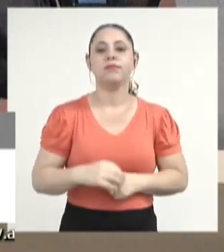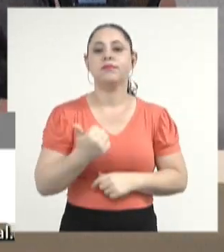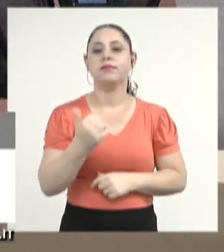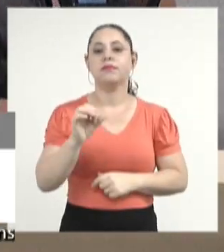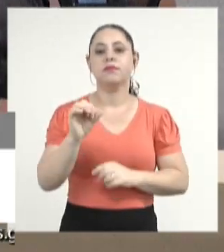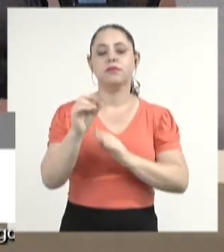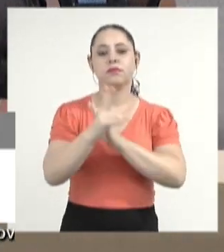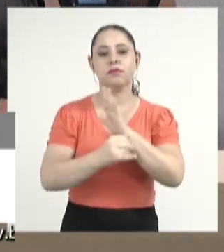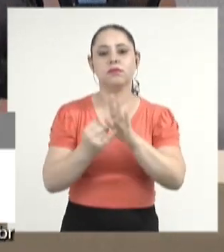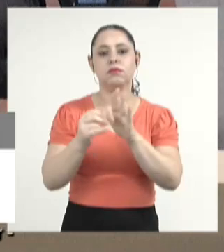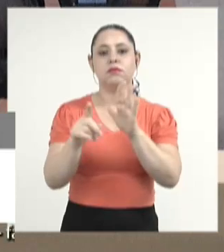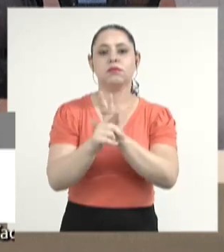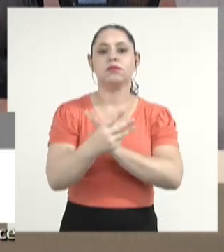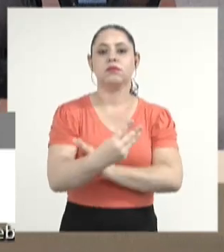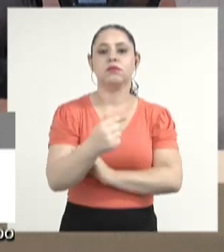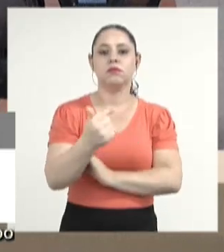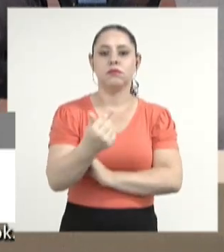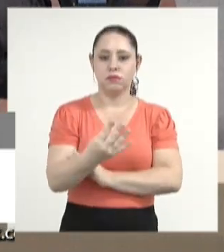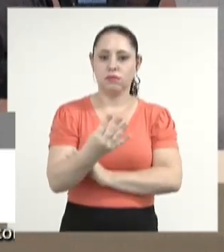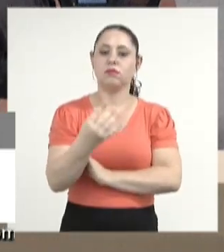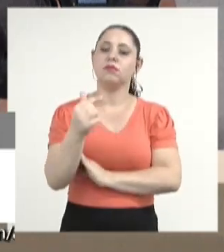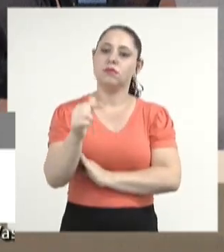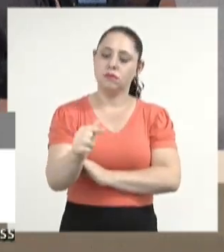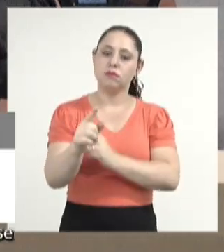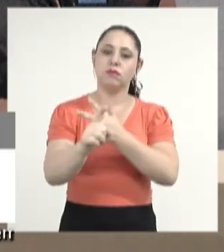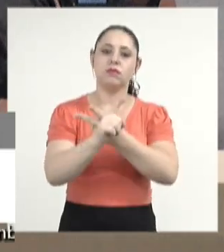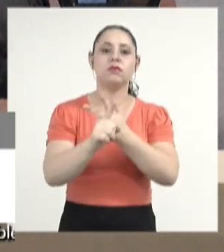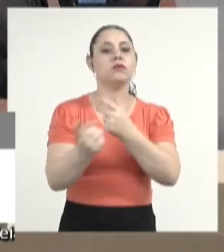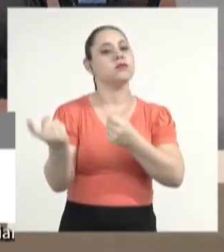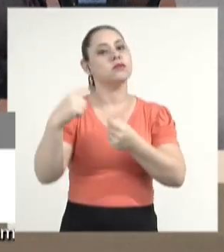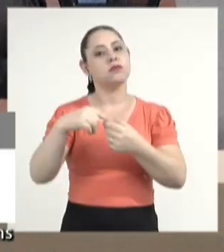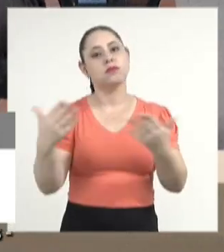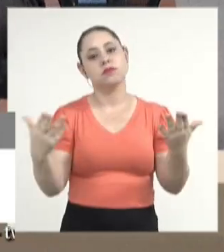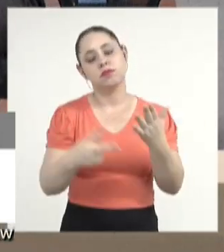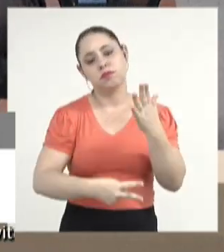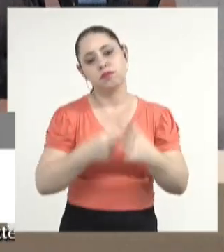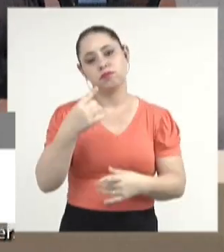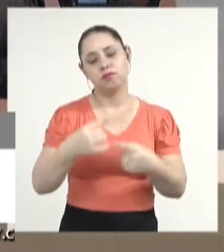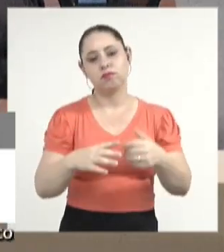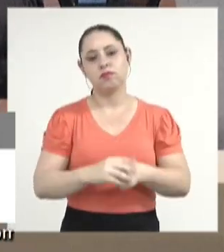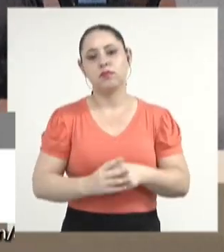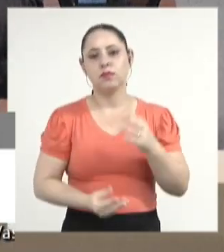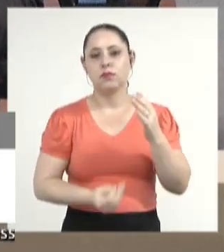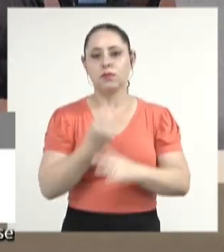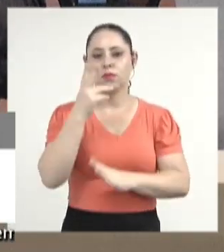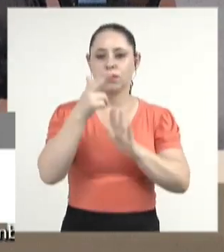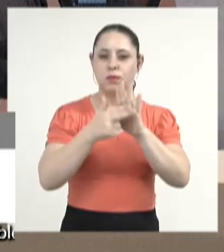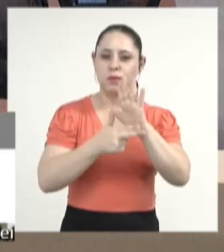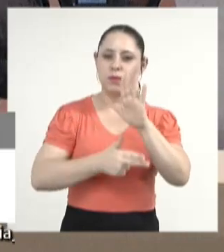o projeto de lei 347 do Executivo, que ele volta hoje também, que cria